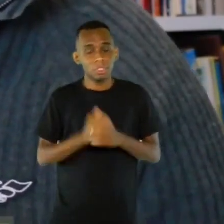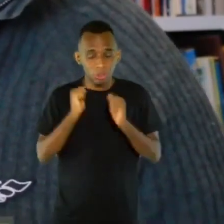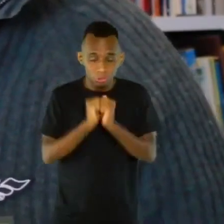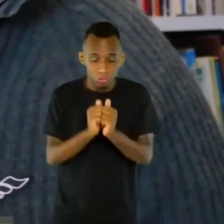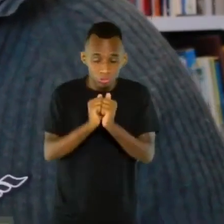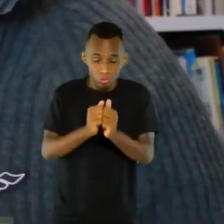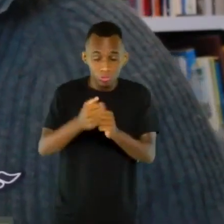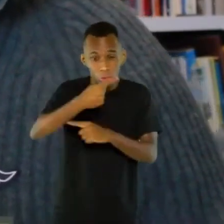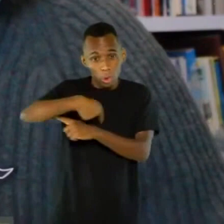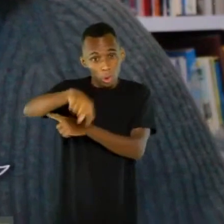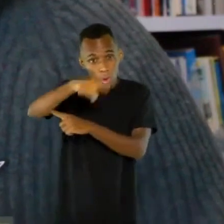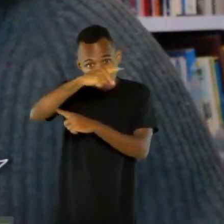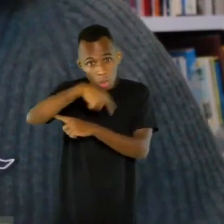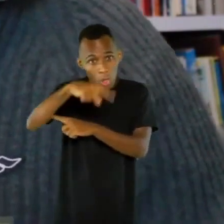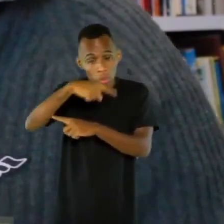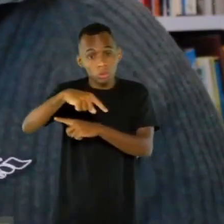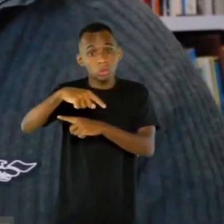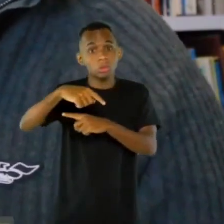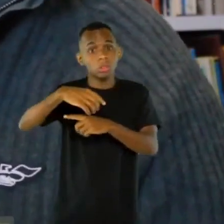gente, deixem aí seu